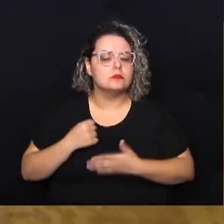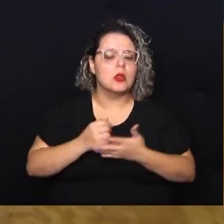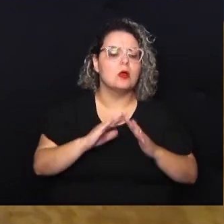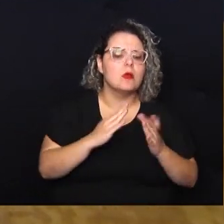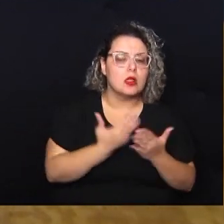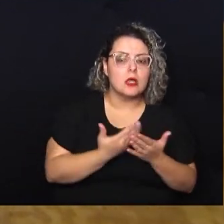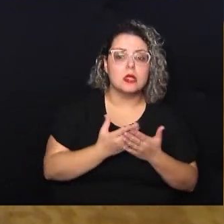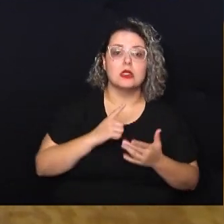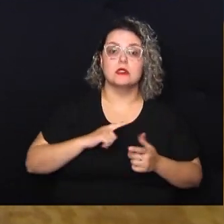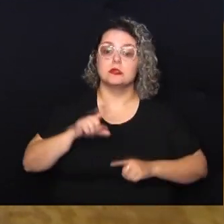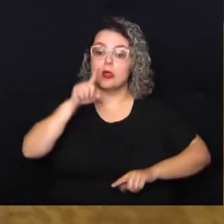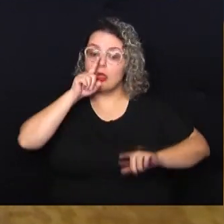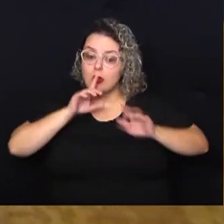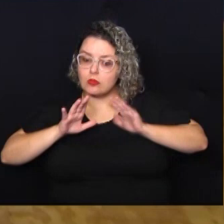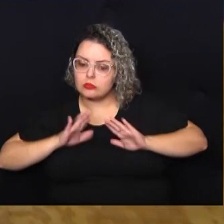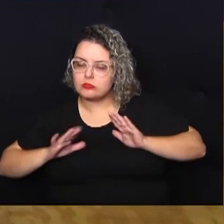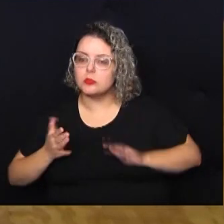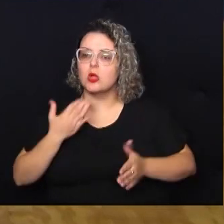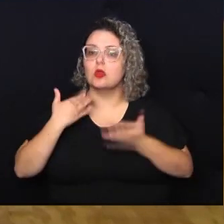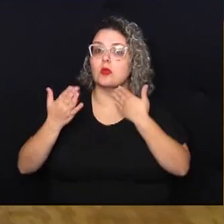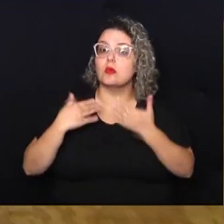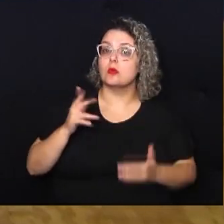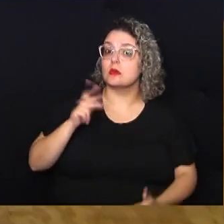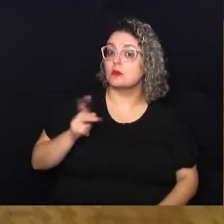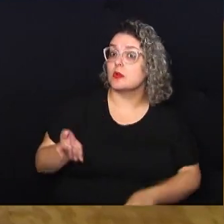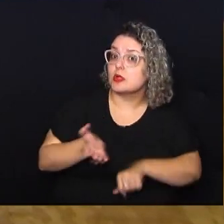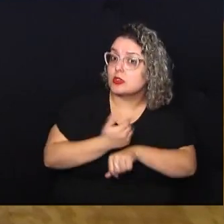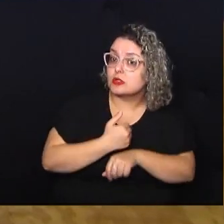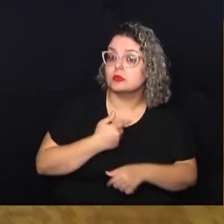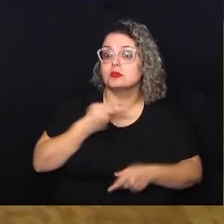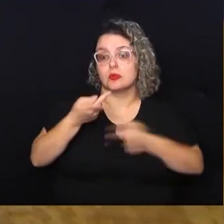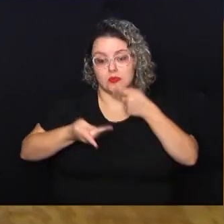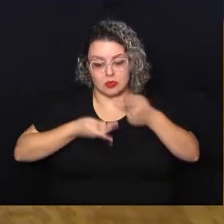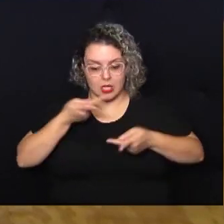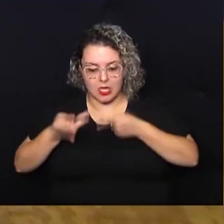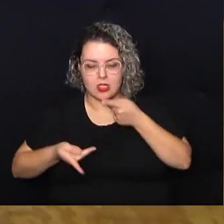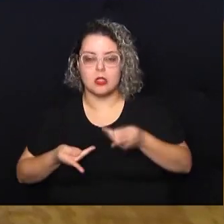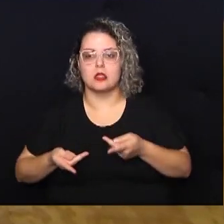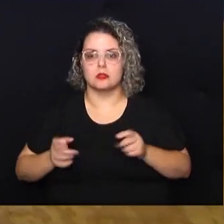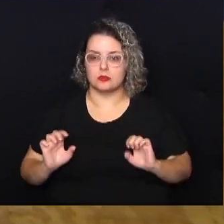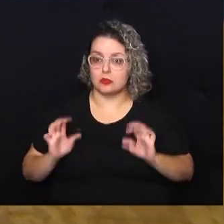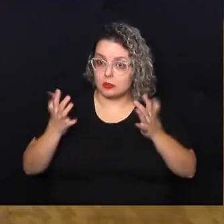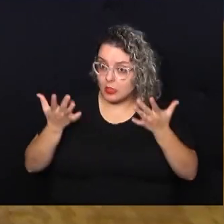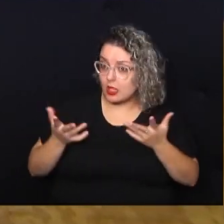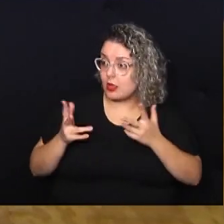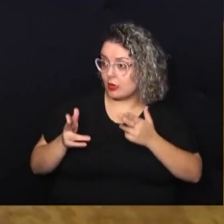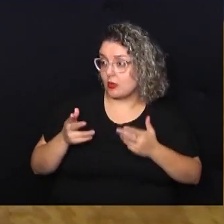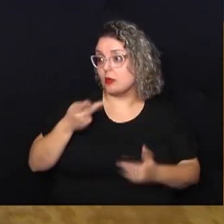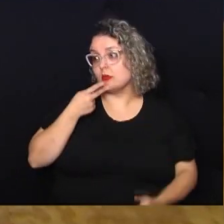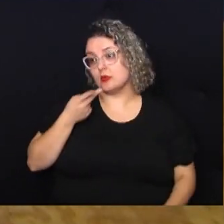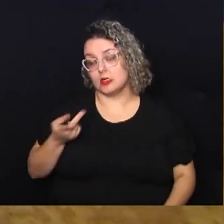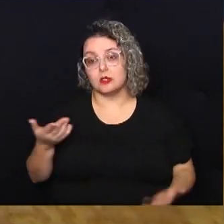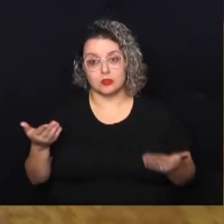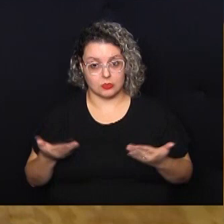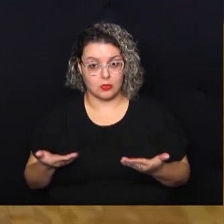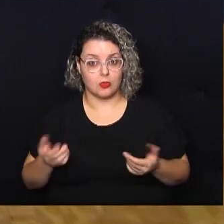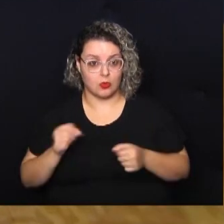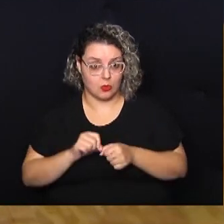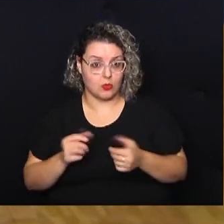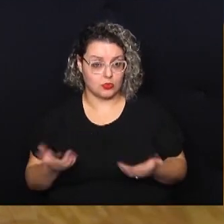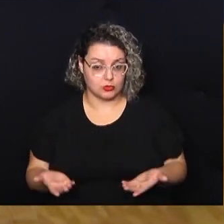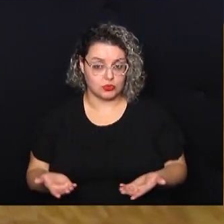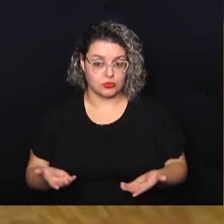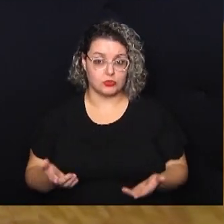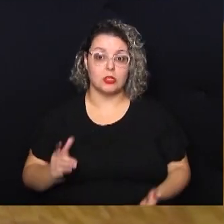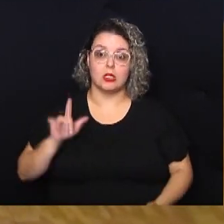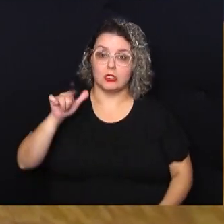um cuidado de conversar com os professores antes, contar sobre o espetáculo, como eu estou fazendo aqui hoje, e depois